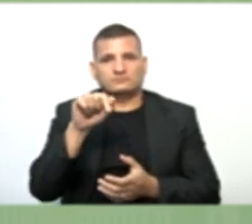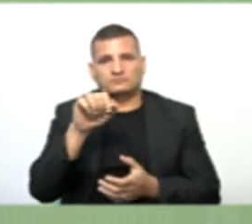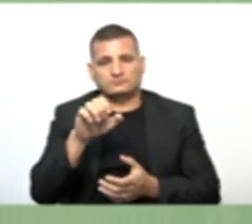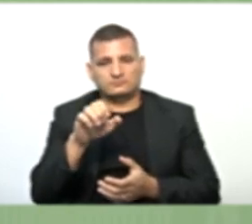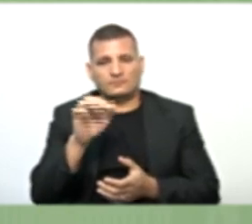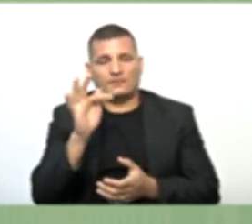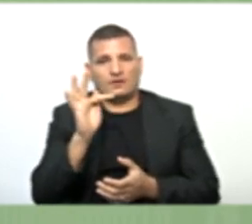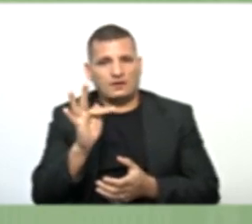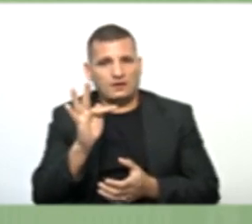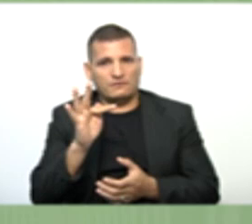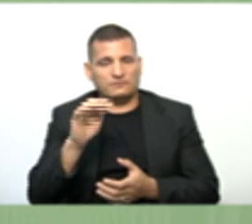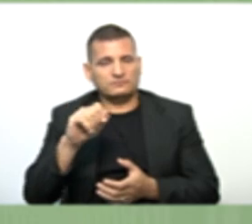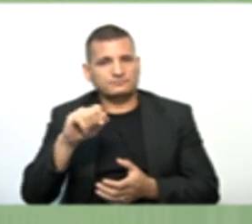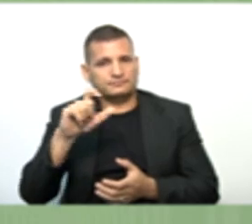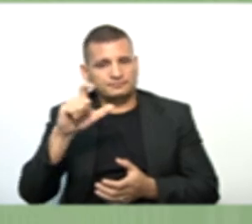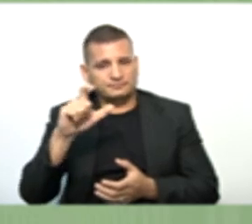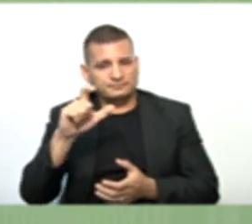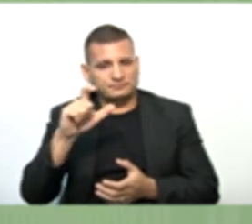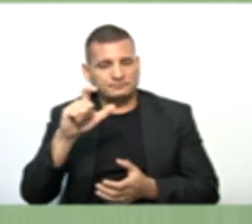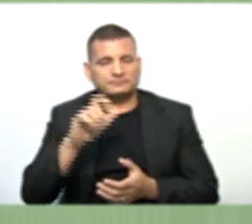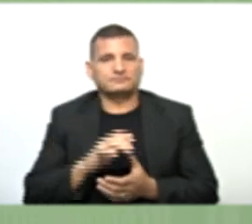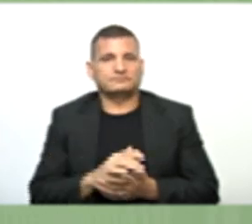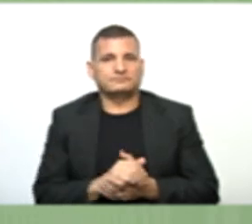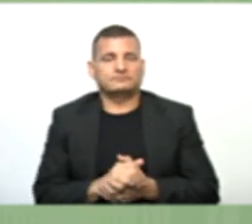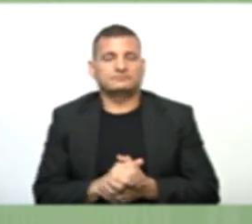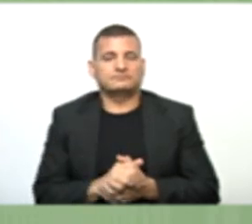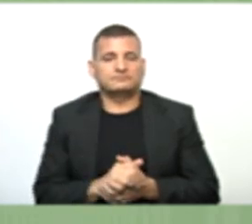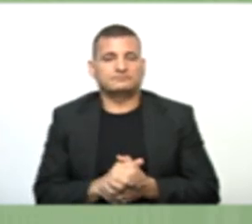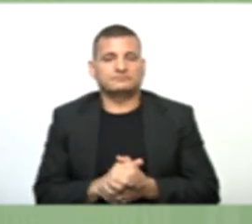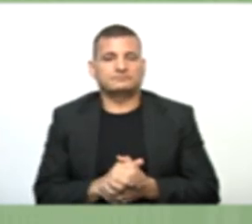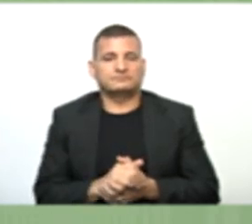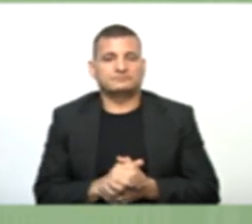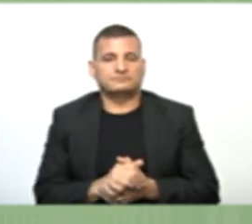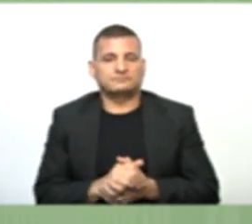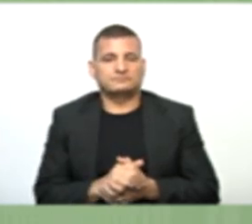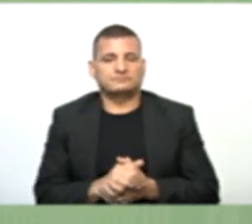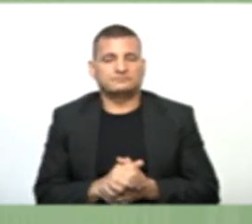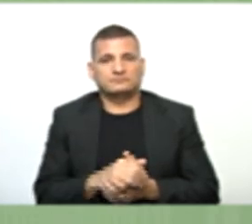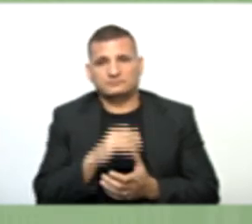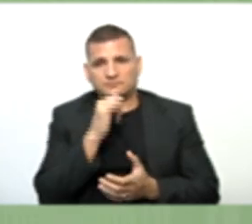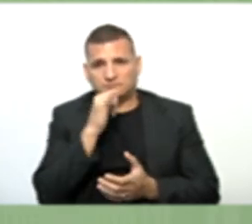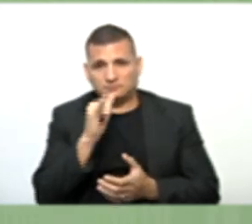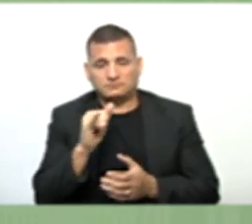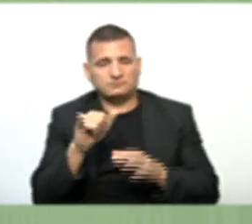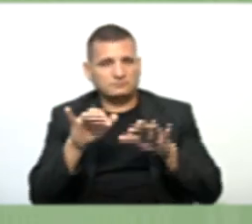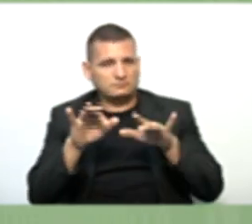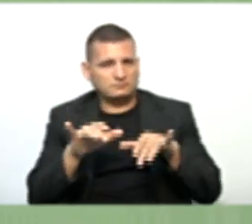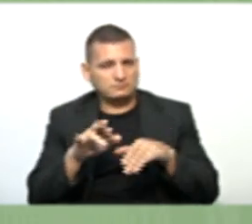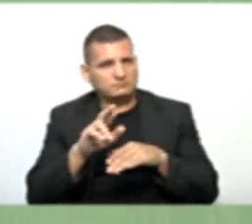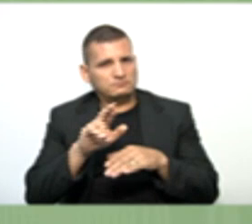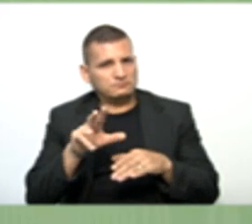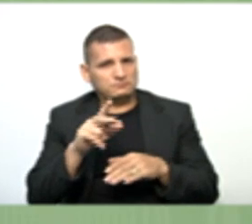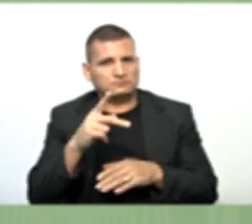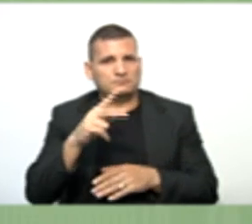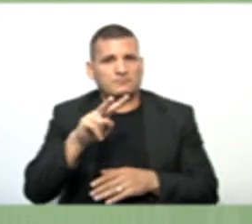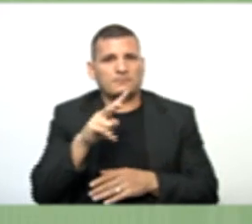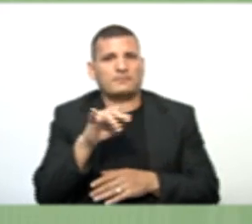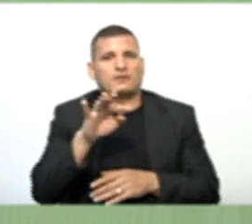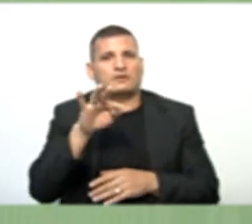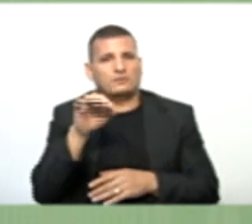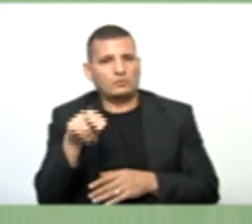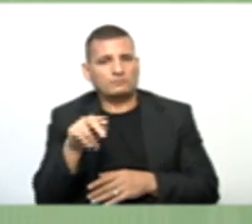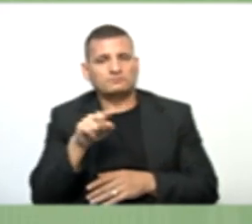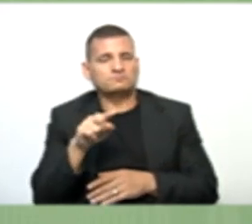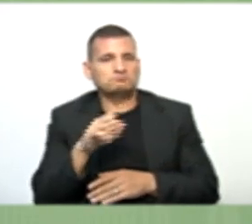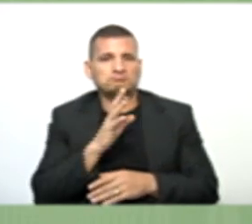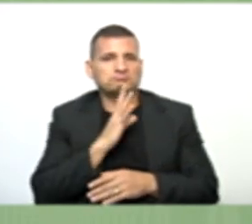maiúsculo e o resto da palavra em minúsculo. Se a gente escrever diferente disso, em Python, ele não vai reconhecer como